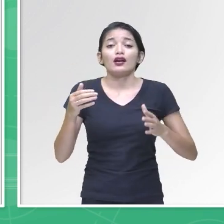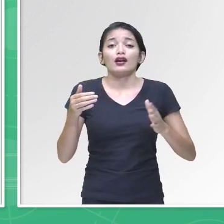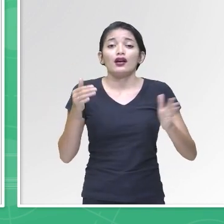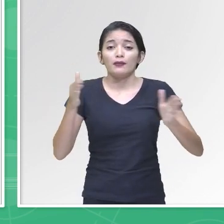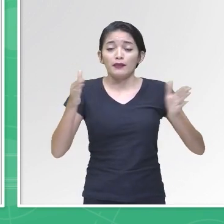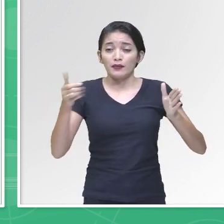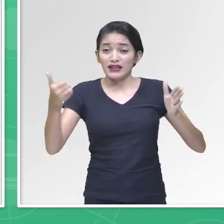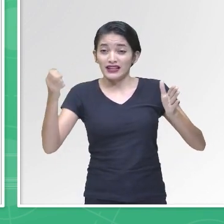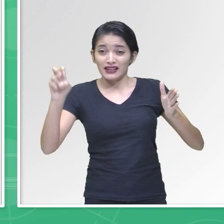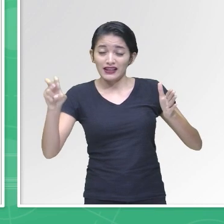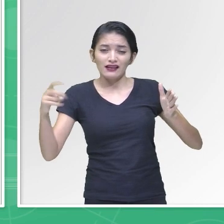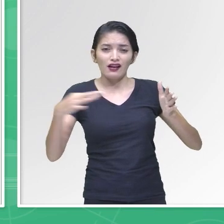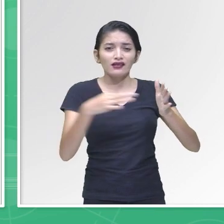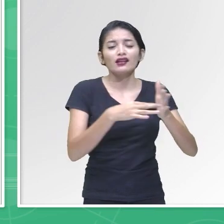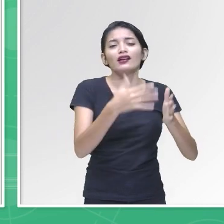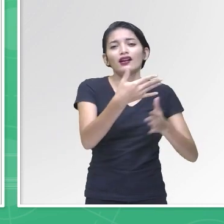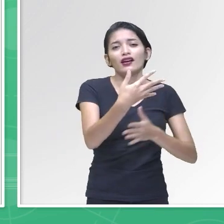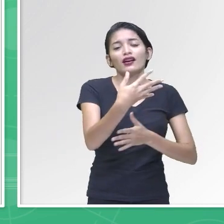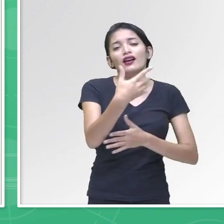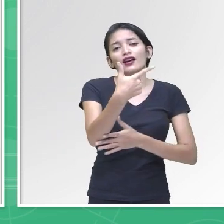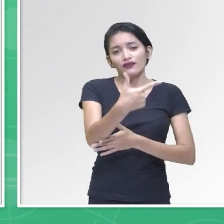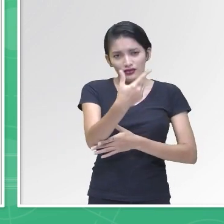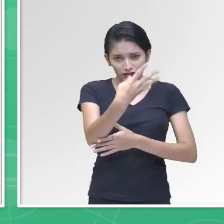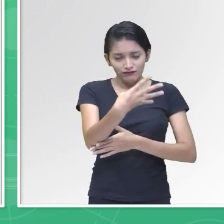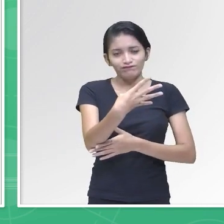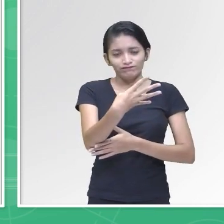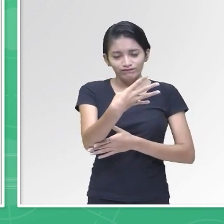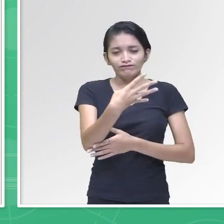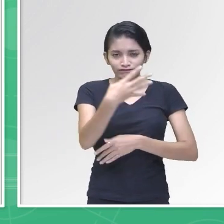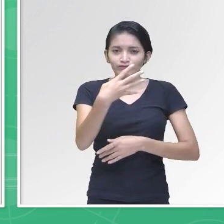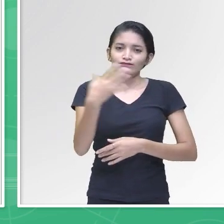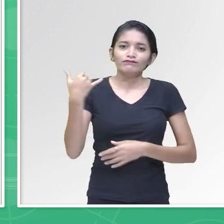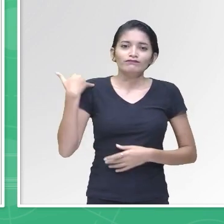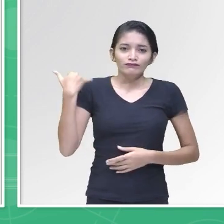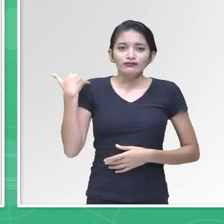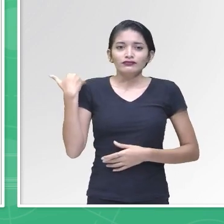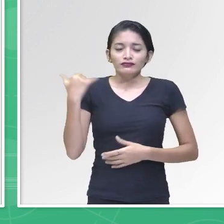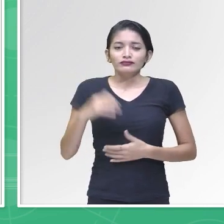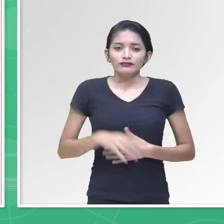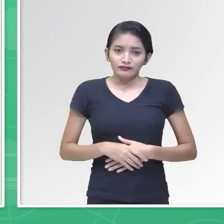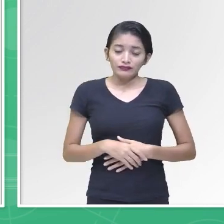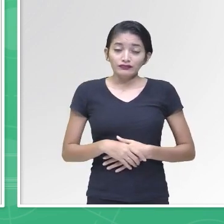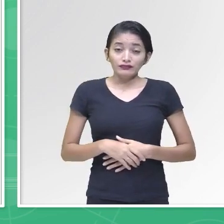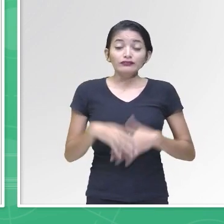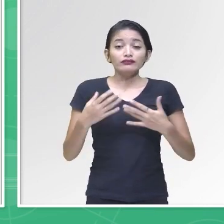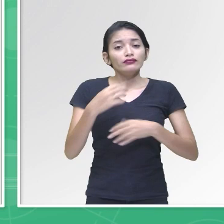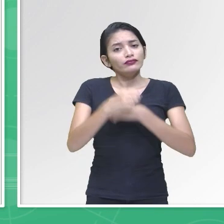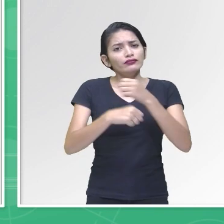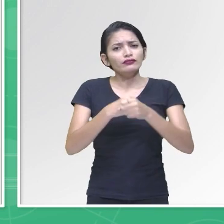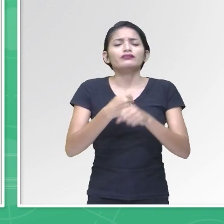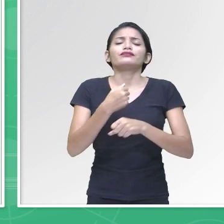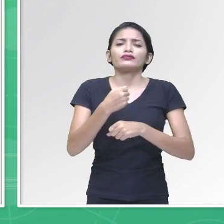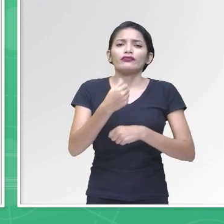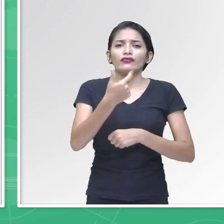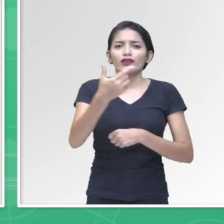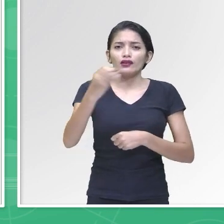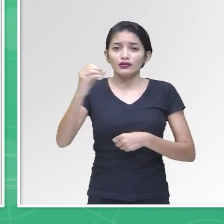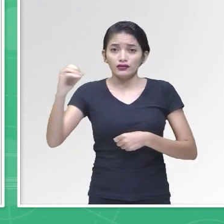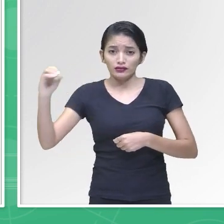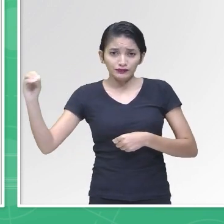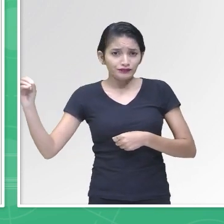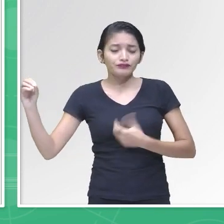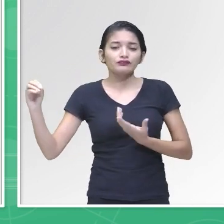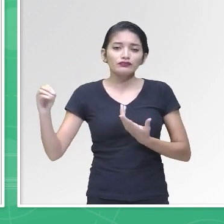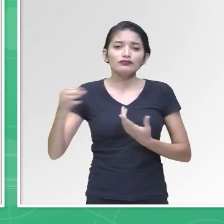e 24 anos. Eram, né, no ano 2000, 34 milhões de